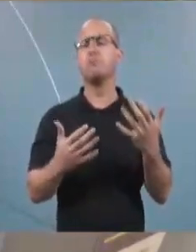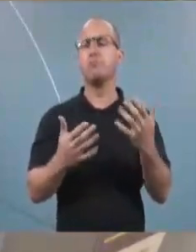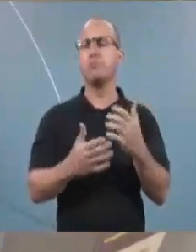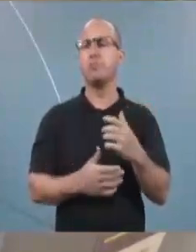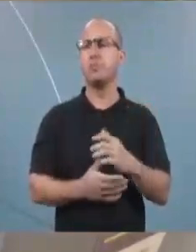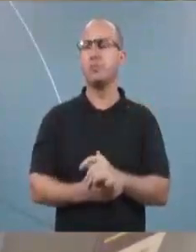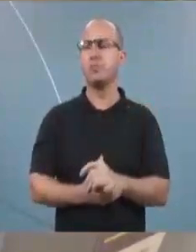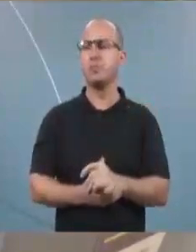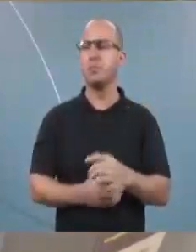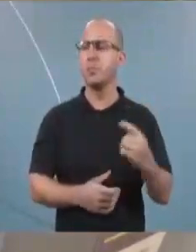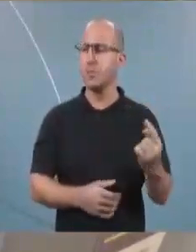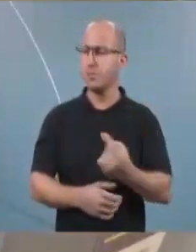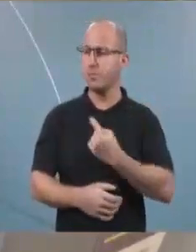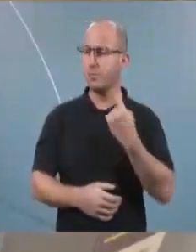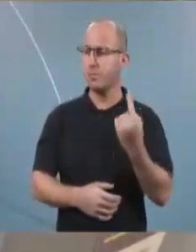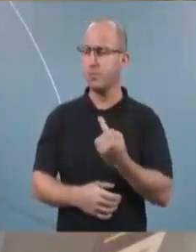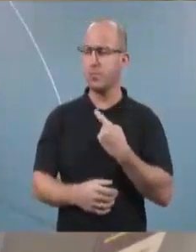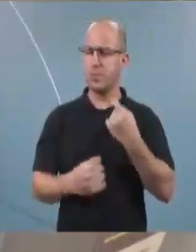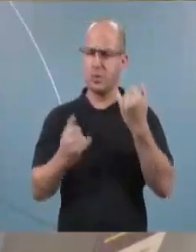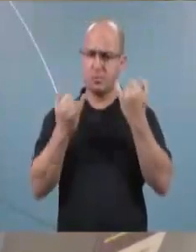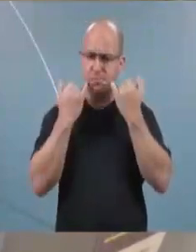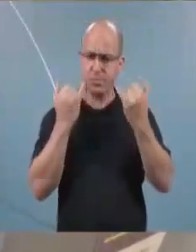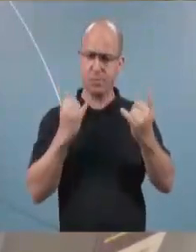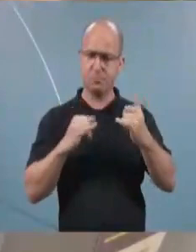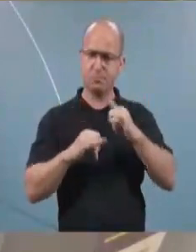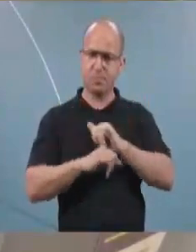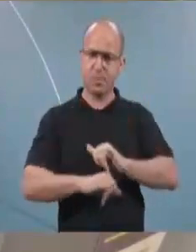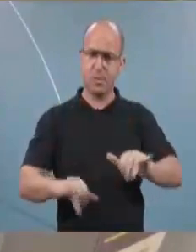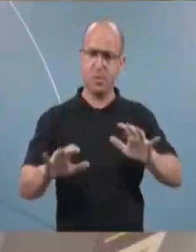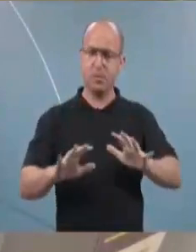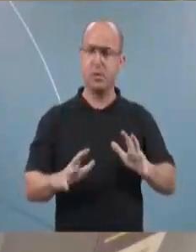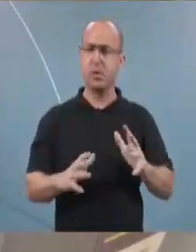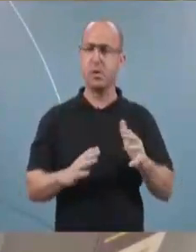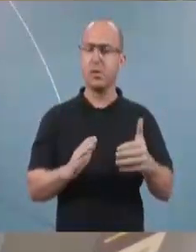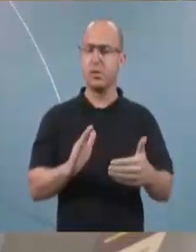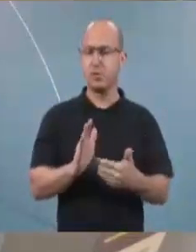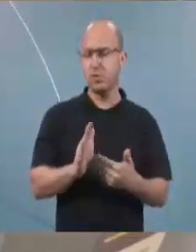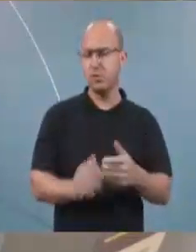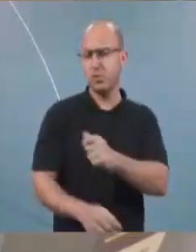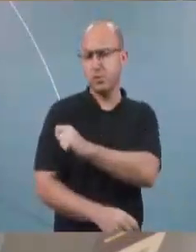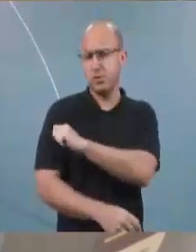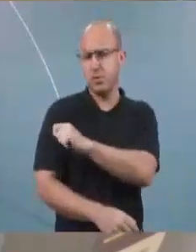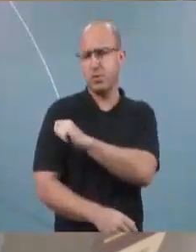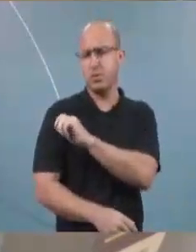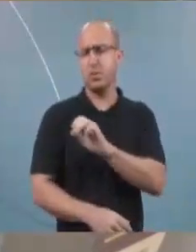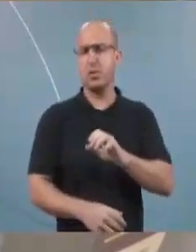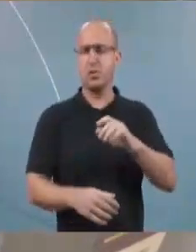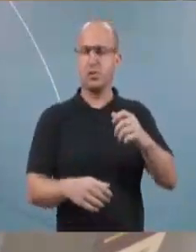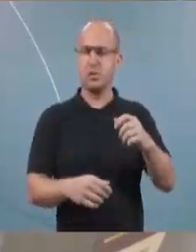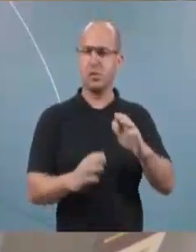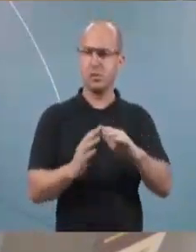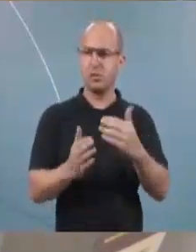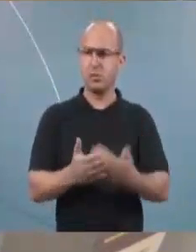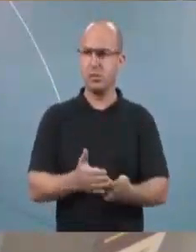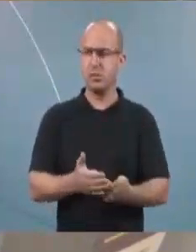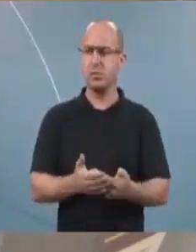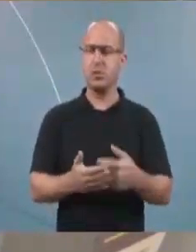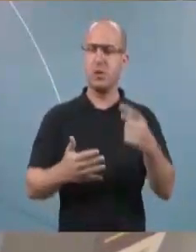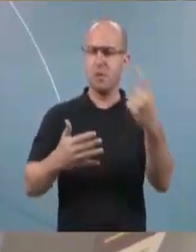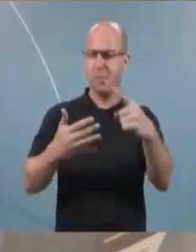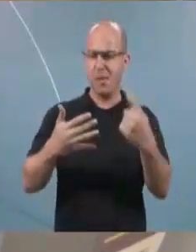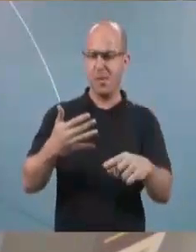nós possamos ter essas informações o povo de Caicó Os estudantes da ecam da etia dos usos Januário do Antônio